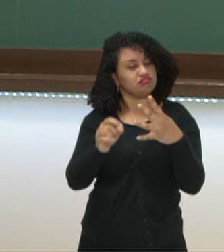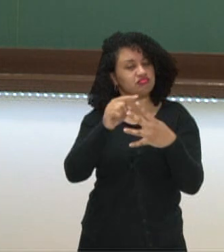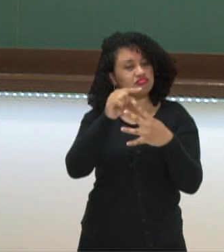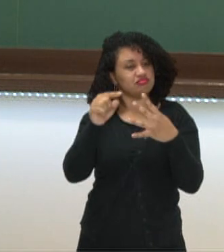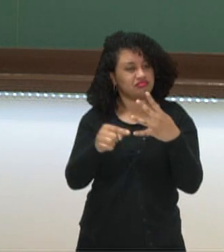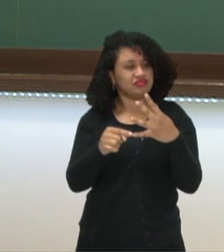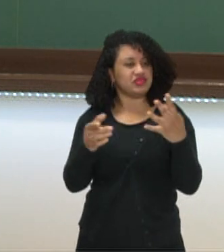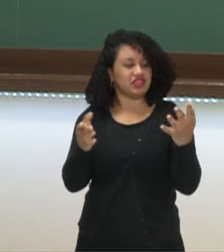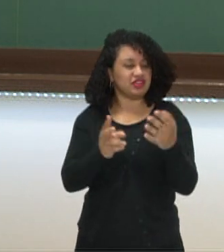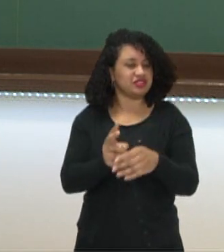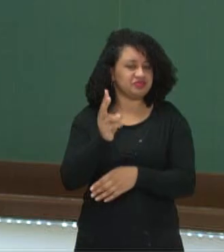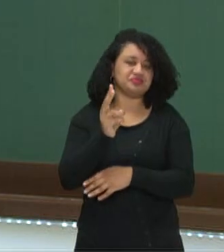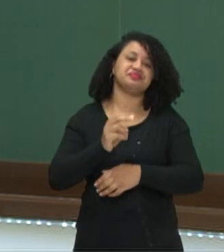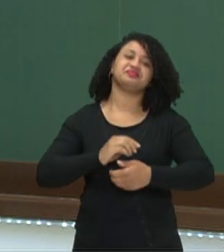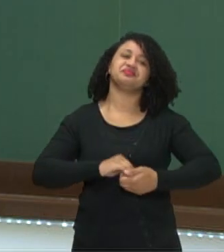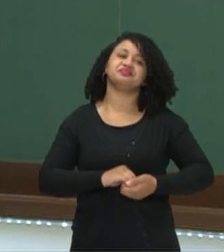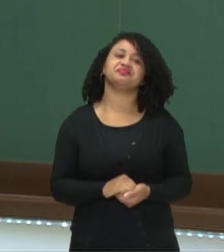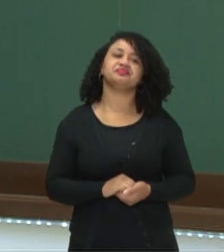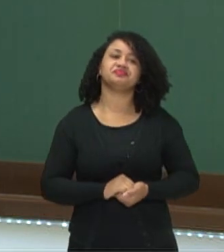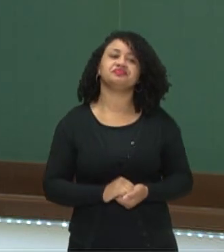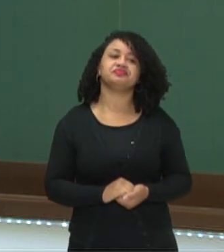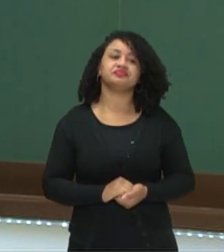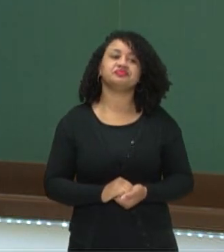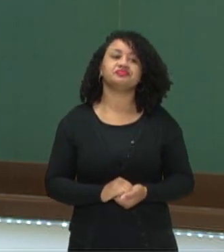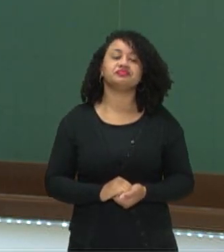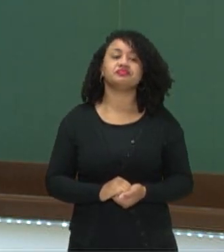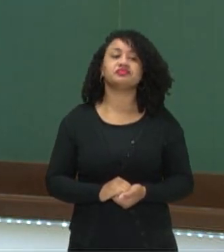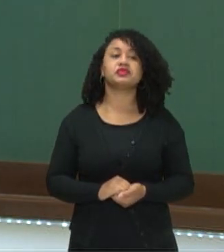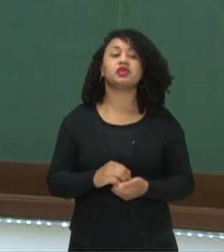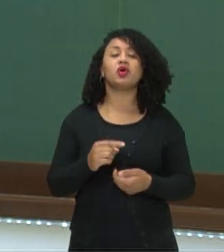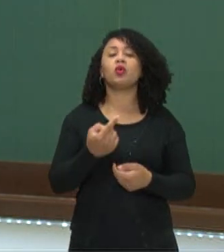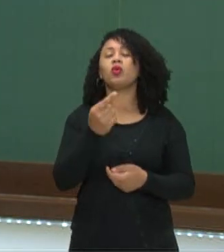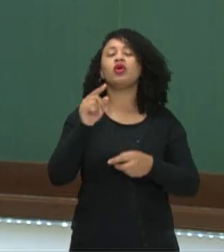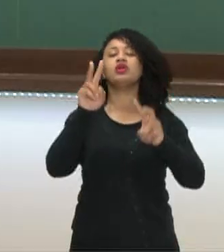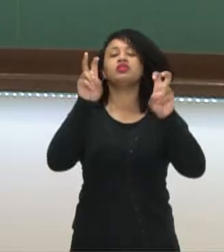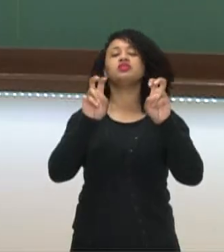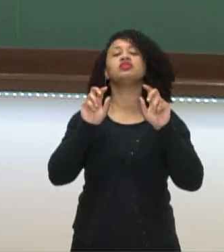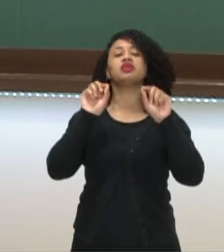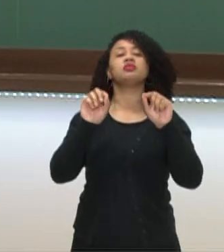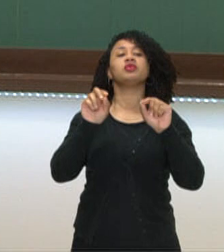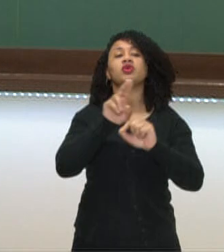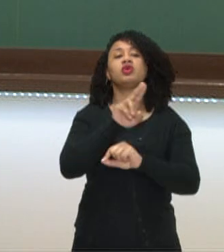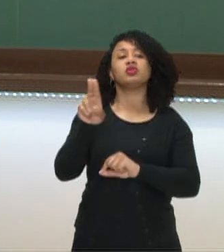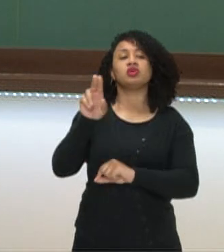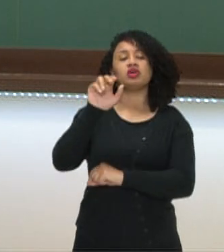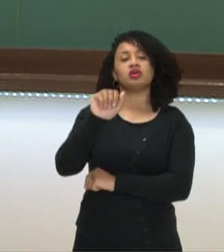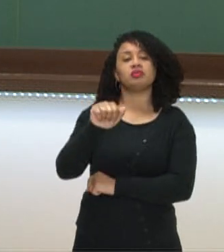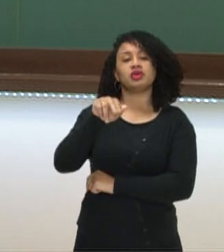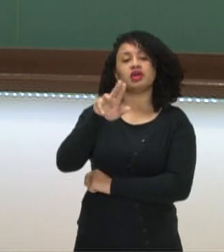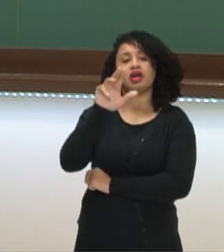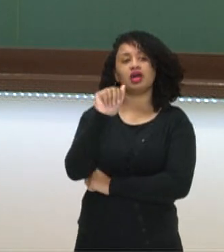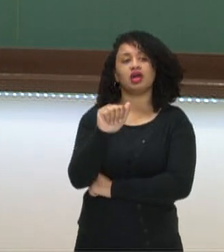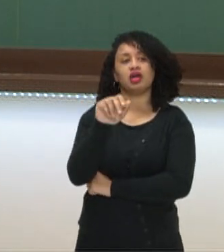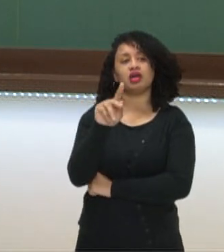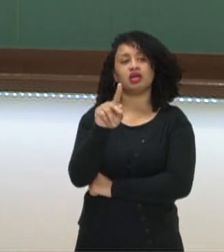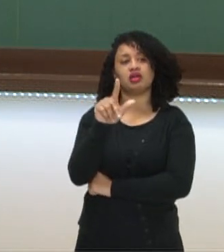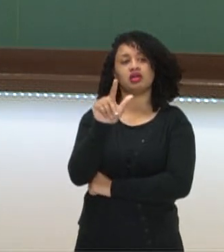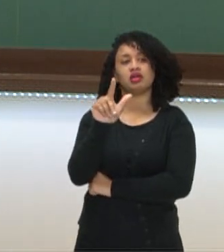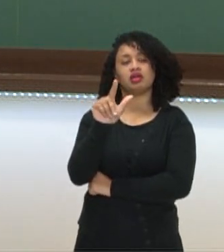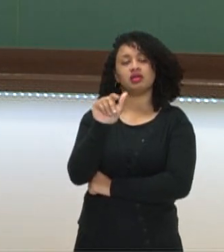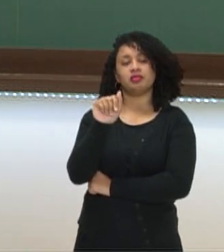Então, vamos lá. Vamos falar sobre um outro tema chamado de aquaplanagem. Quem